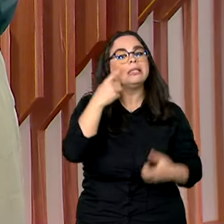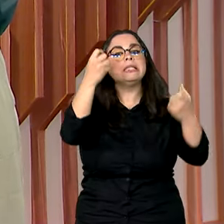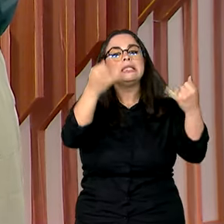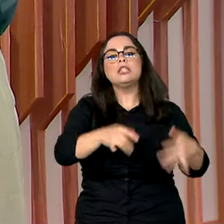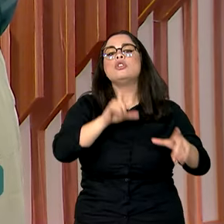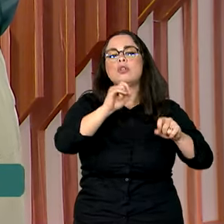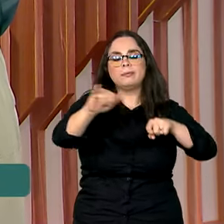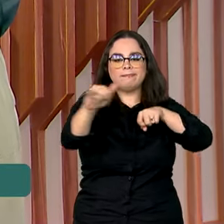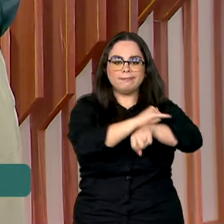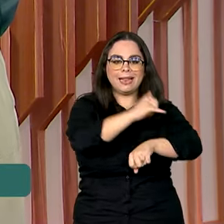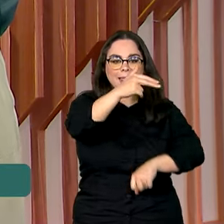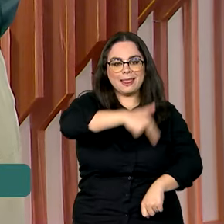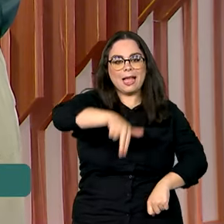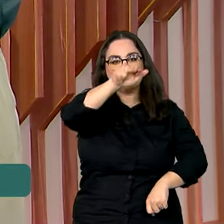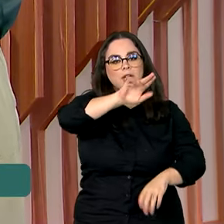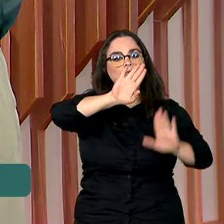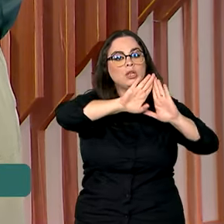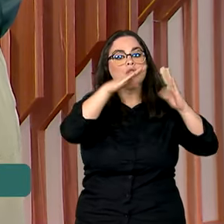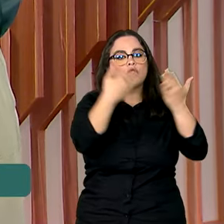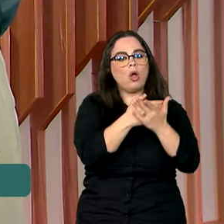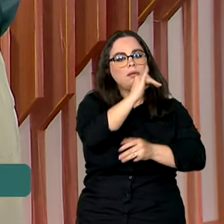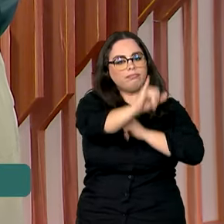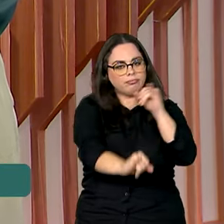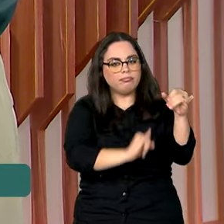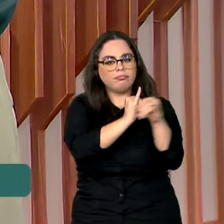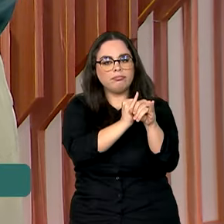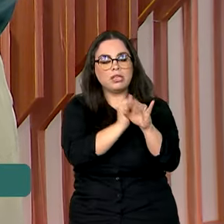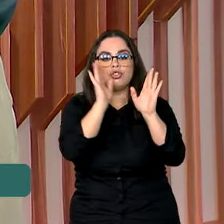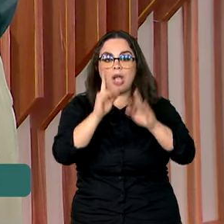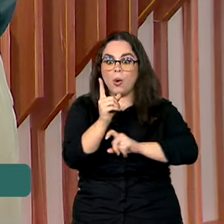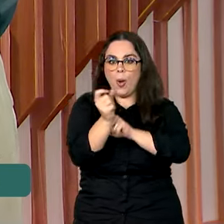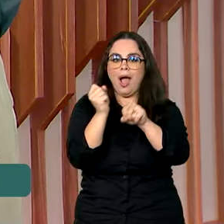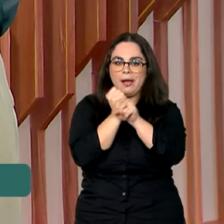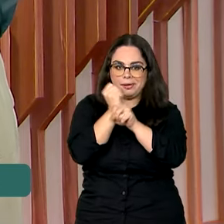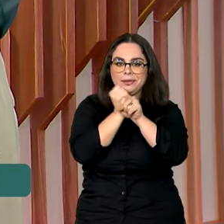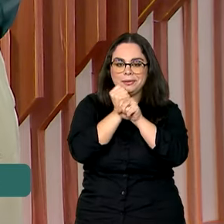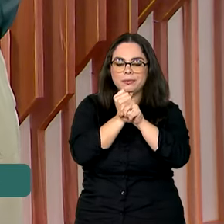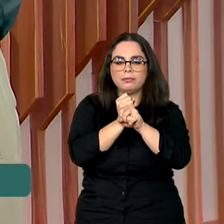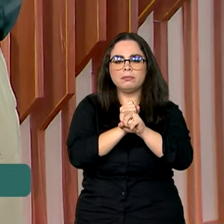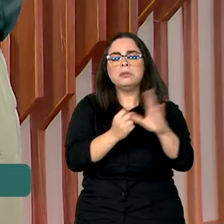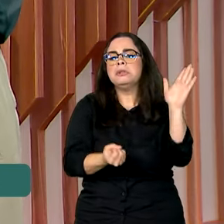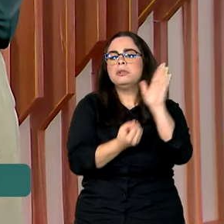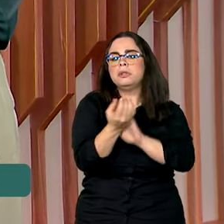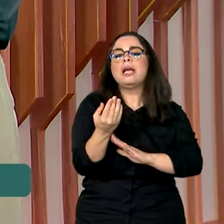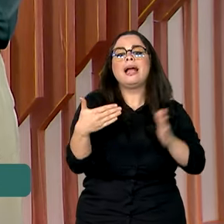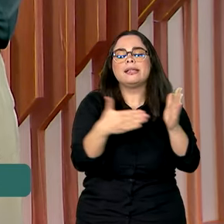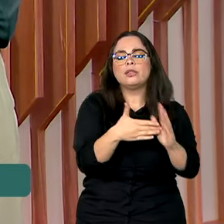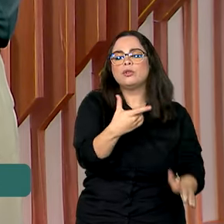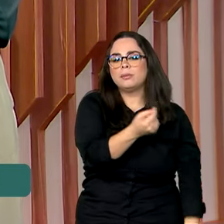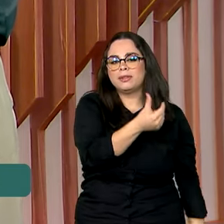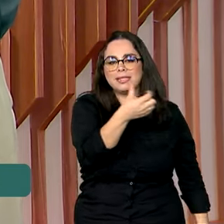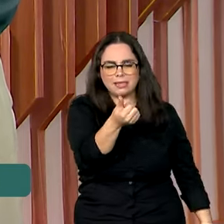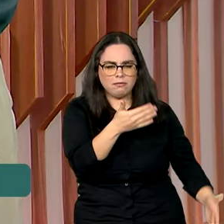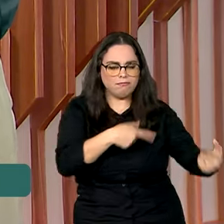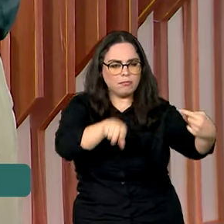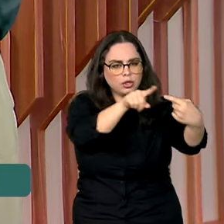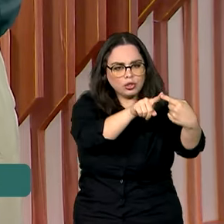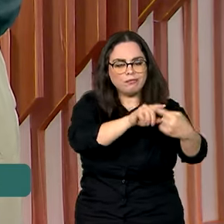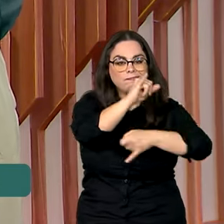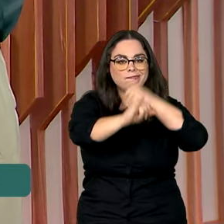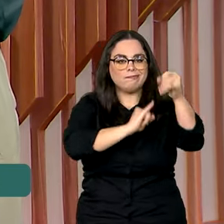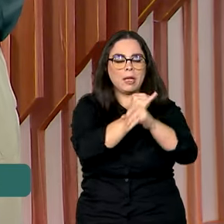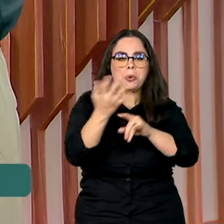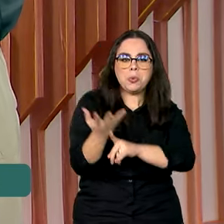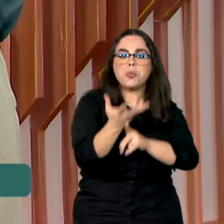falar sobre a Estratégia Nacional de Escolas Conectadas, que completou 1 ano. Ela foi criada para levar até 2026 internet